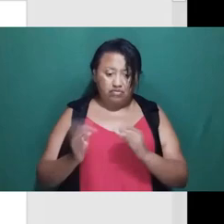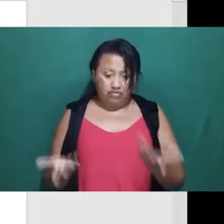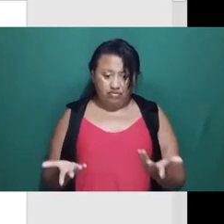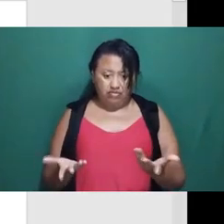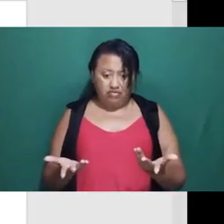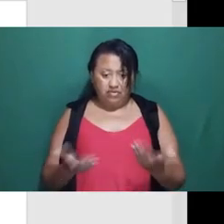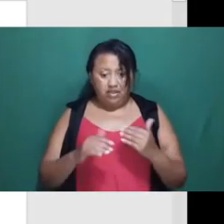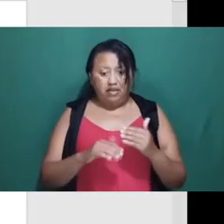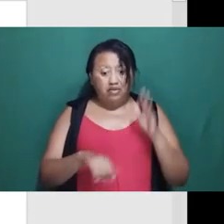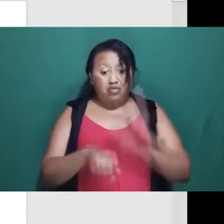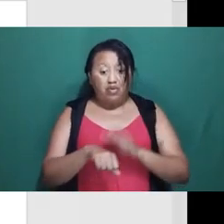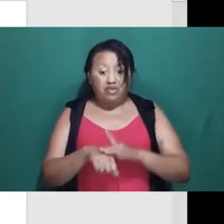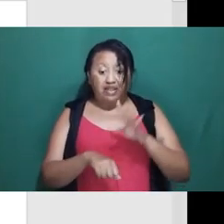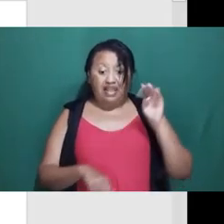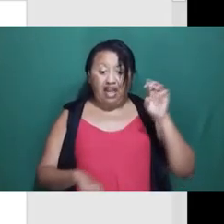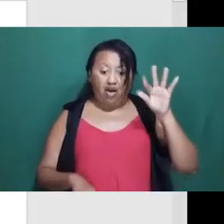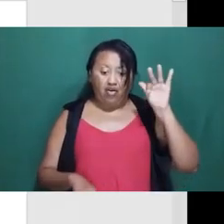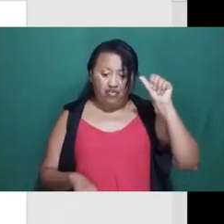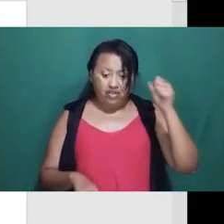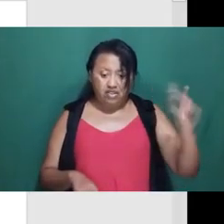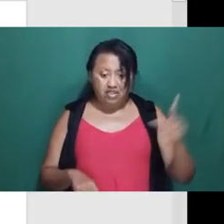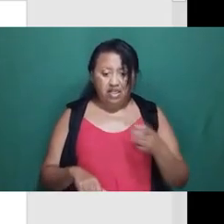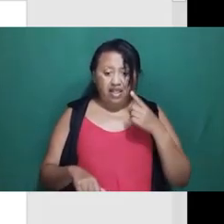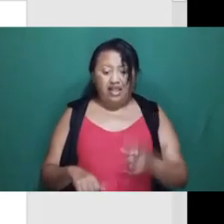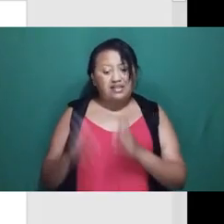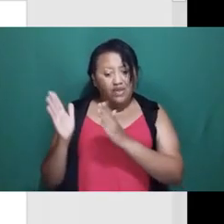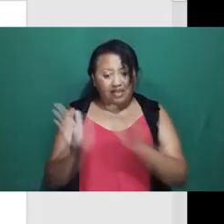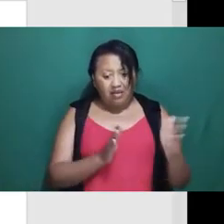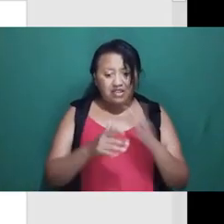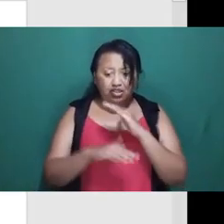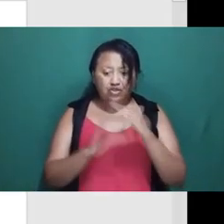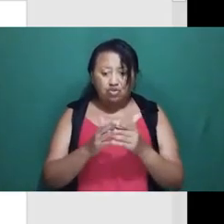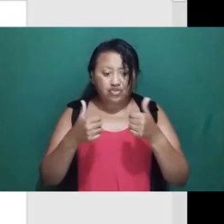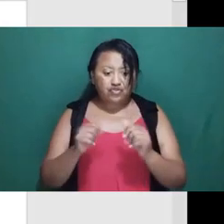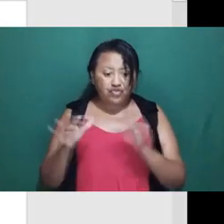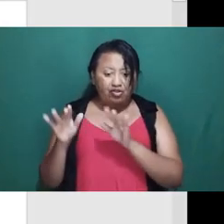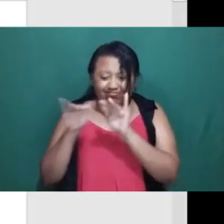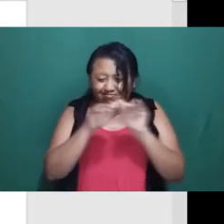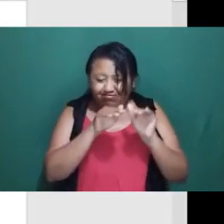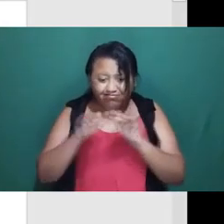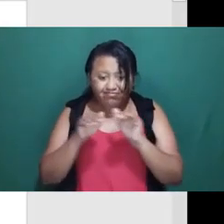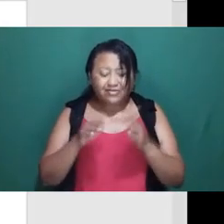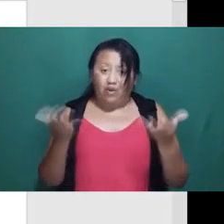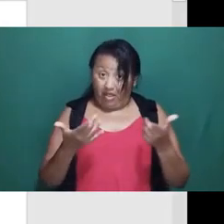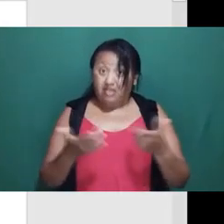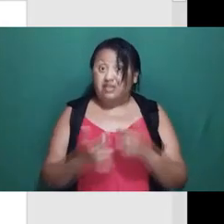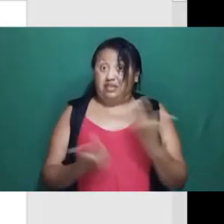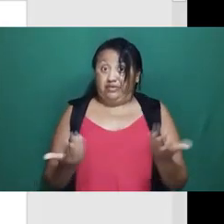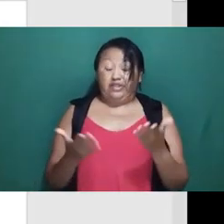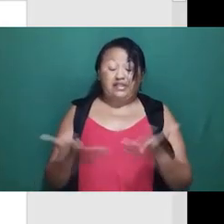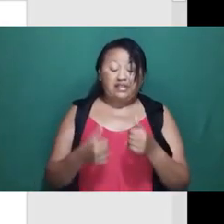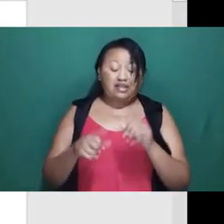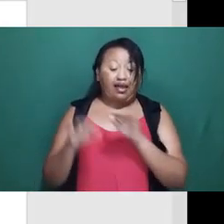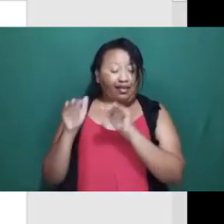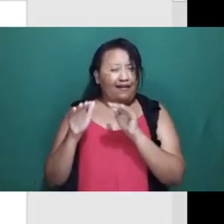telófase etapa que os mesmos ficam alinhados gente essa etapa né que tá a questão tá falando aí